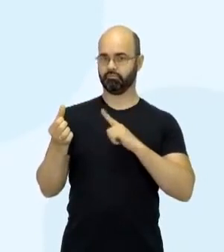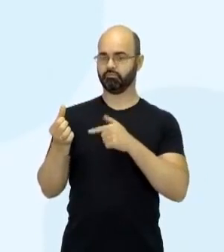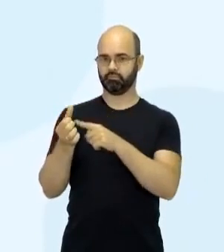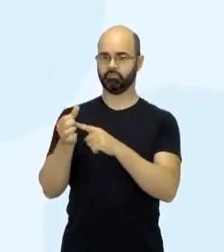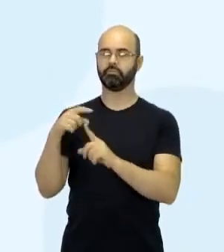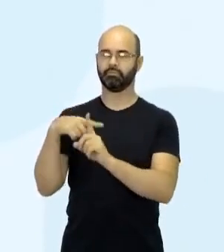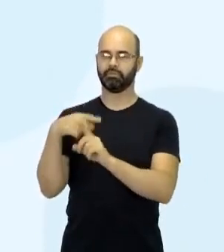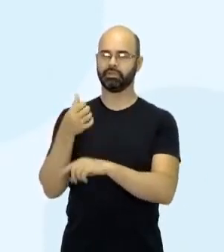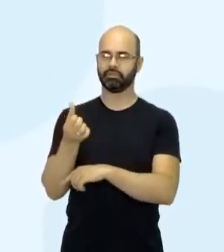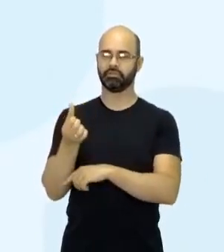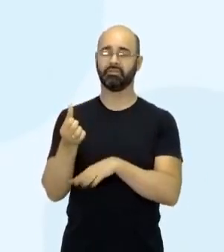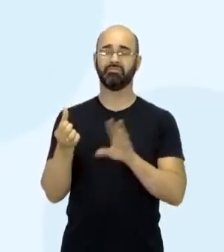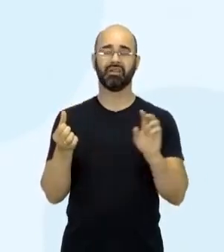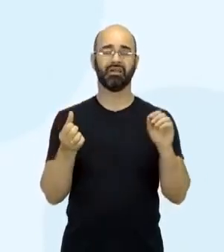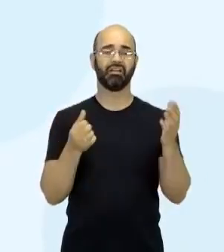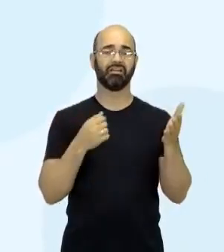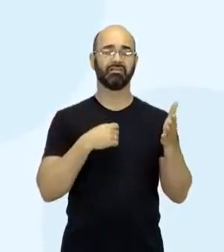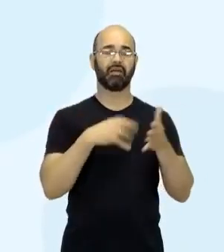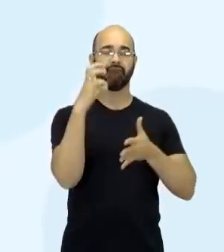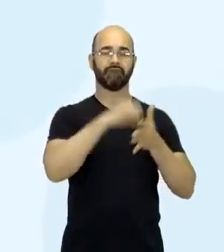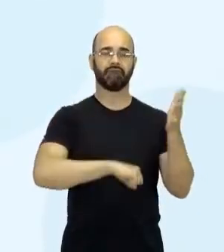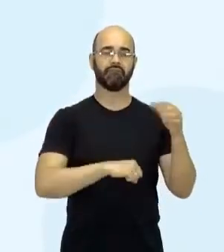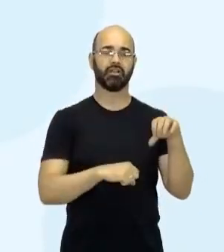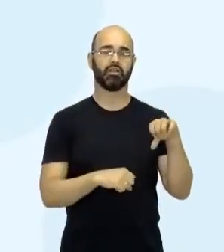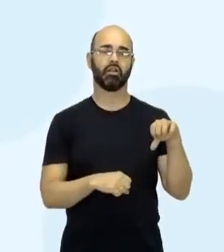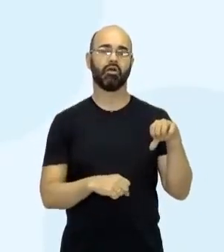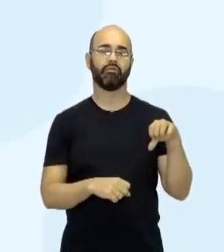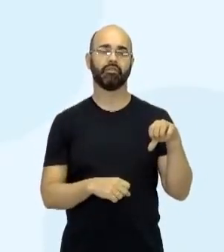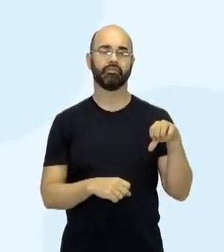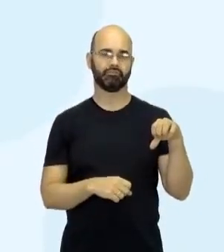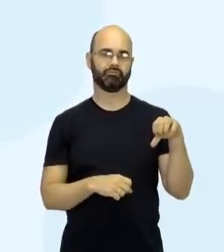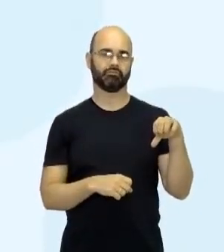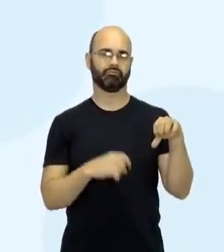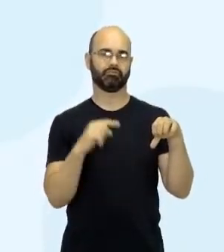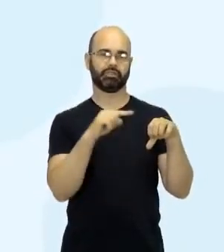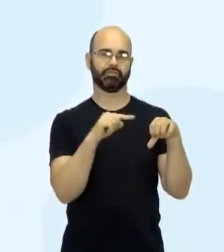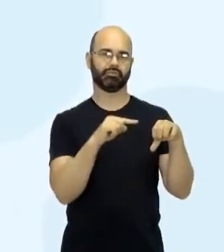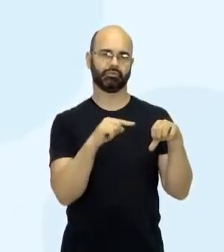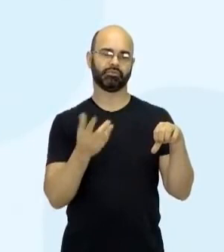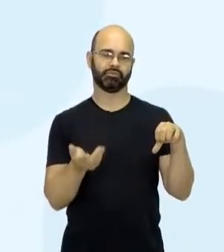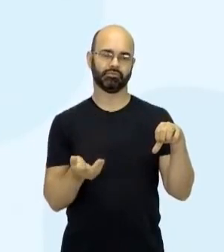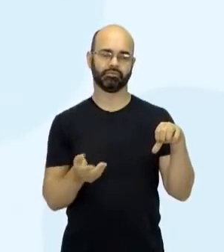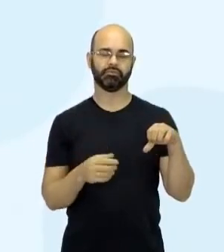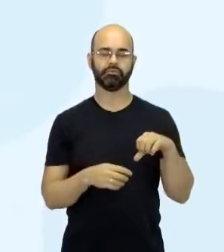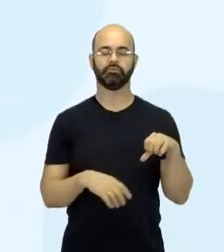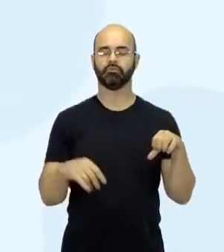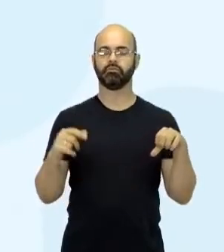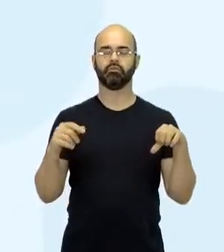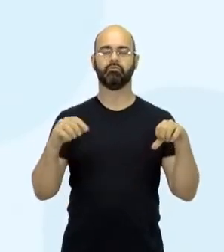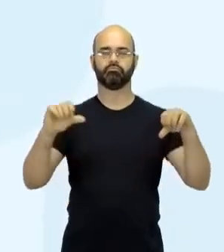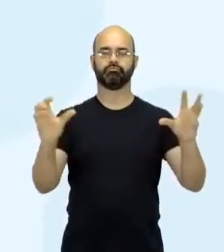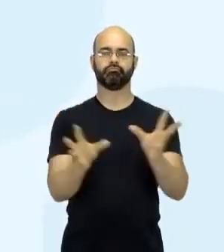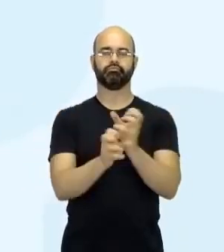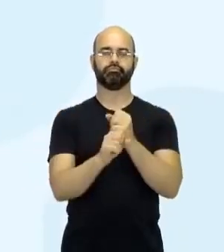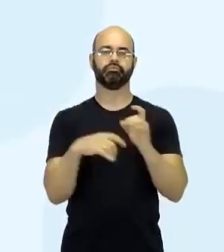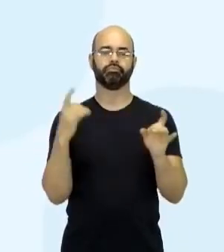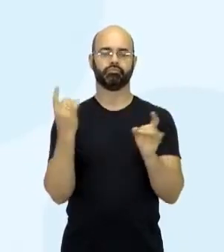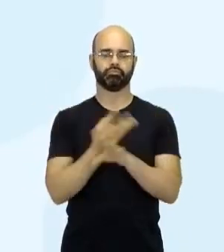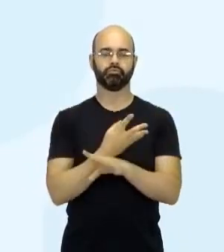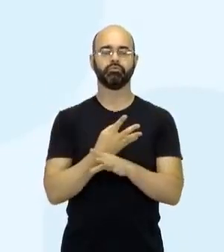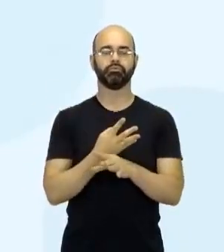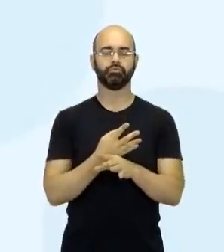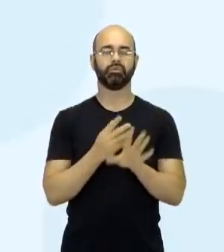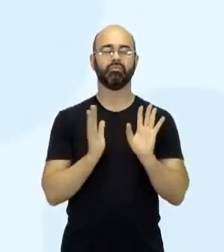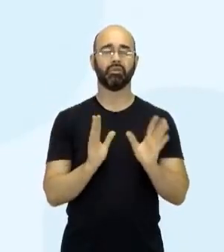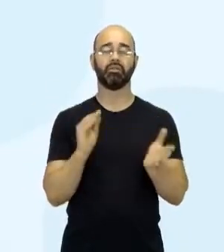Eu devo esse 9, ele está negativo. Então, fui lá, digamos que eu quitei essa dívida, eu não consegui quitar ela inteira,